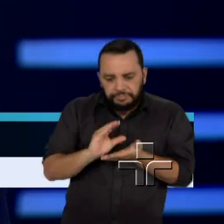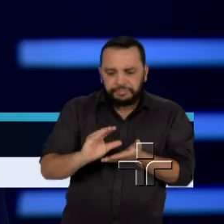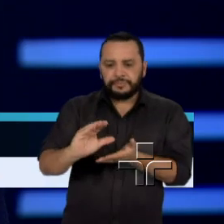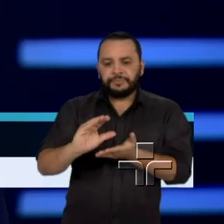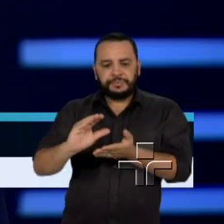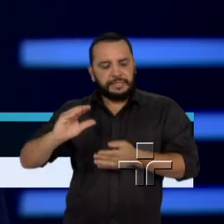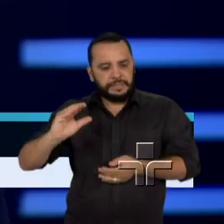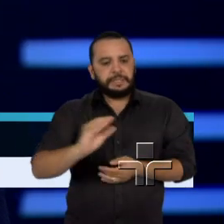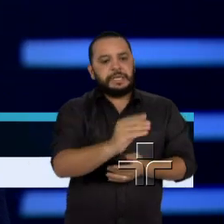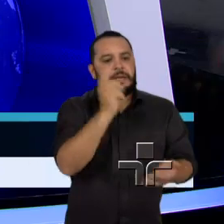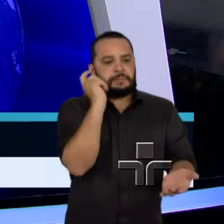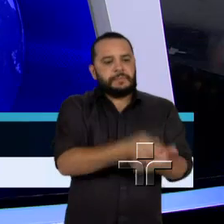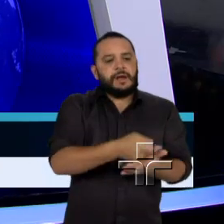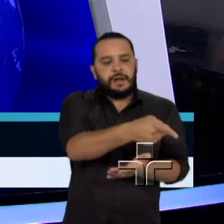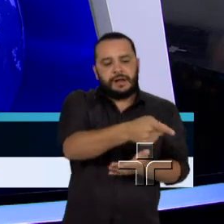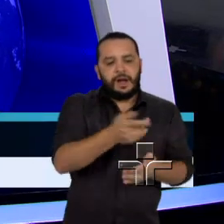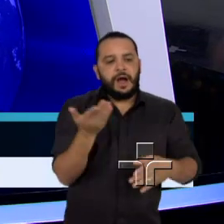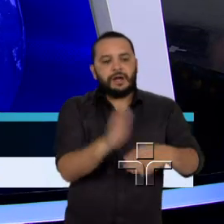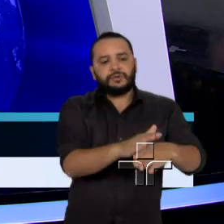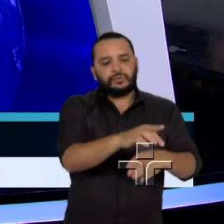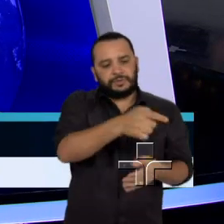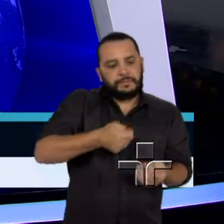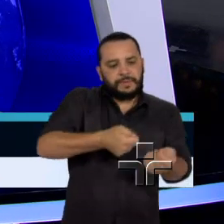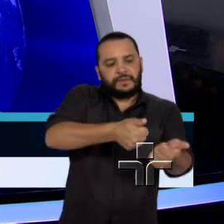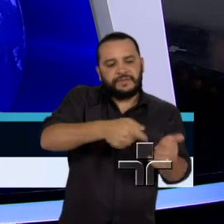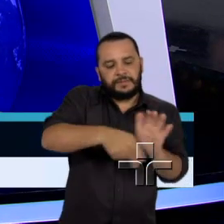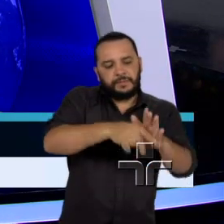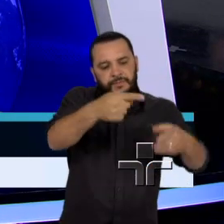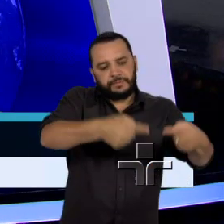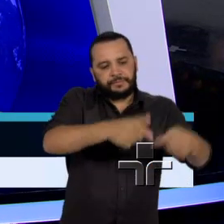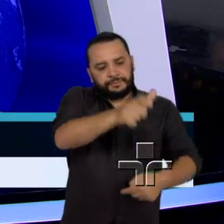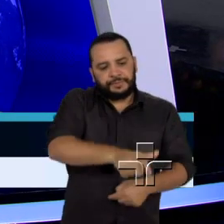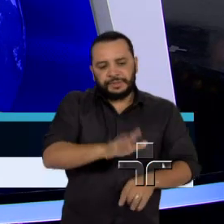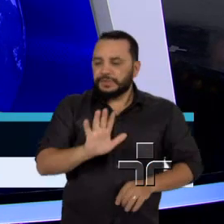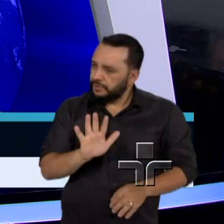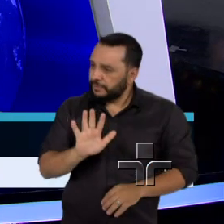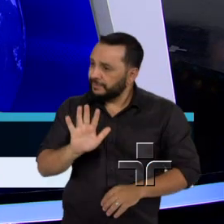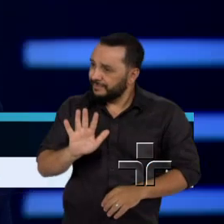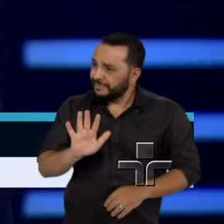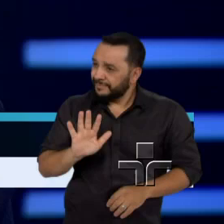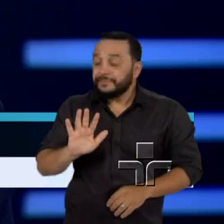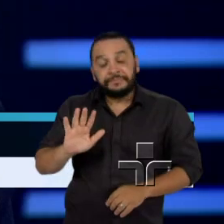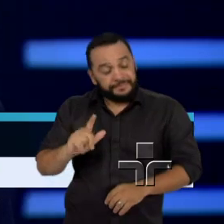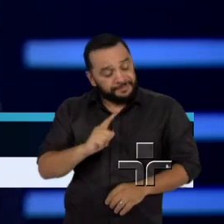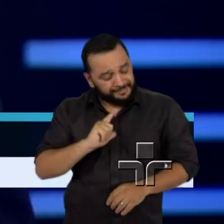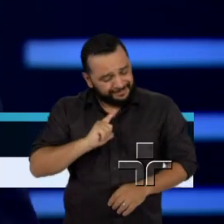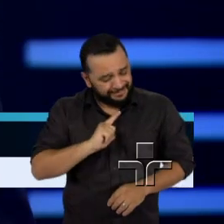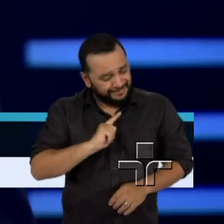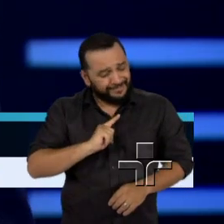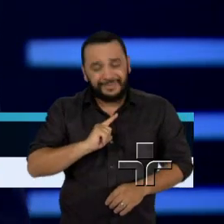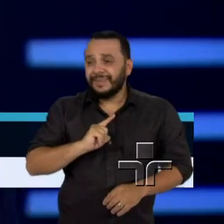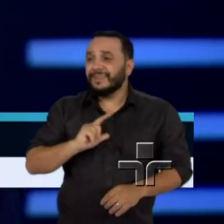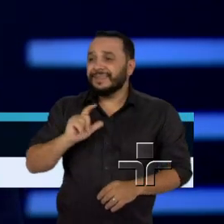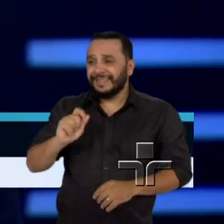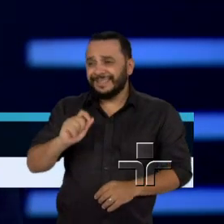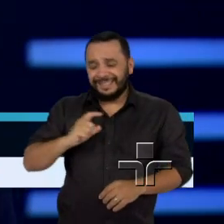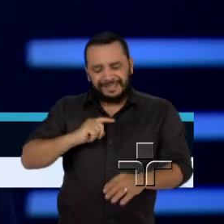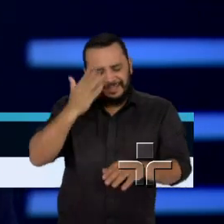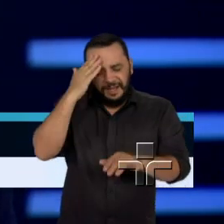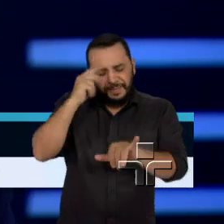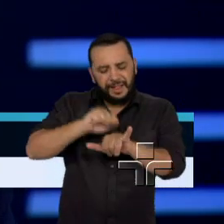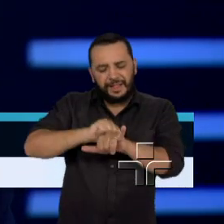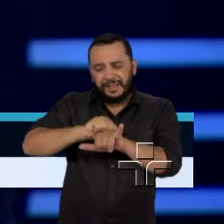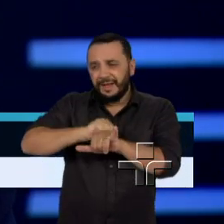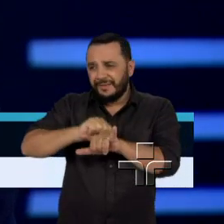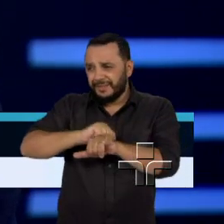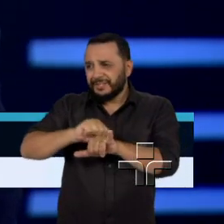recurso de maneira indireta. Eu acho que esse é o fenômeno que a gente está tratando, que tem a ver, o grosso da Lava Jato tem a ver